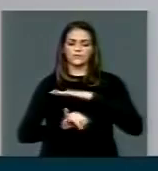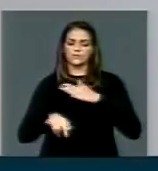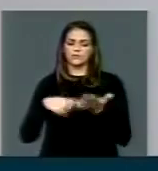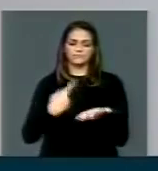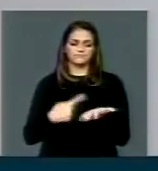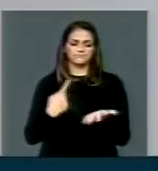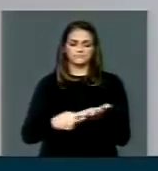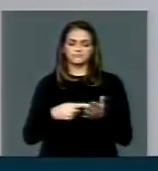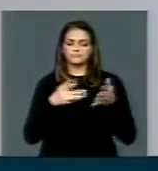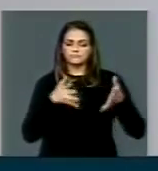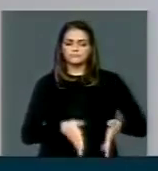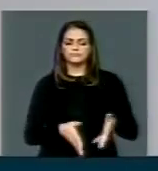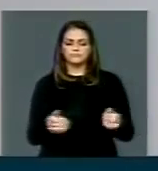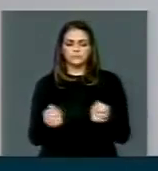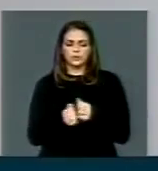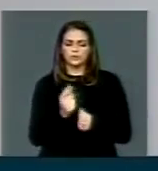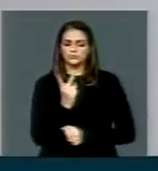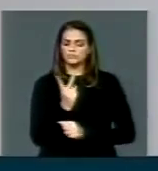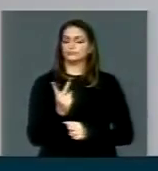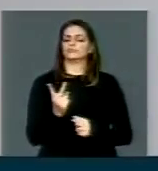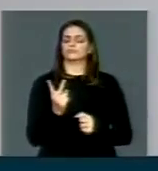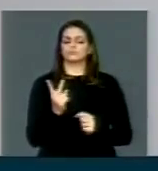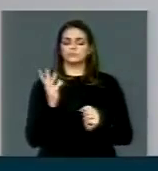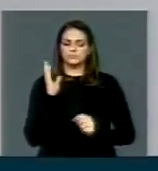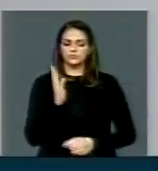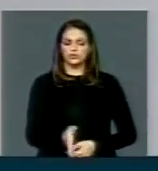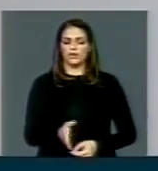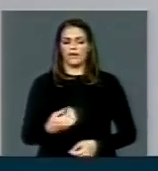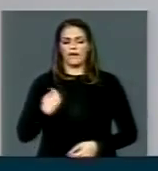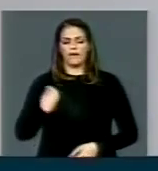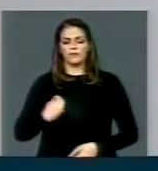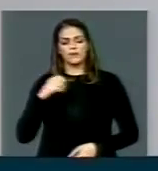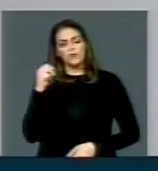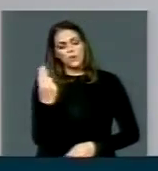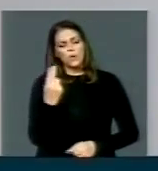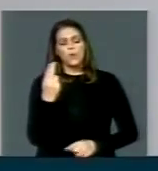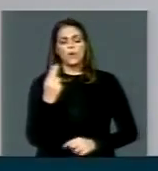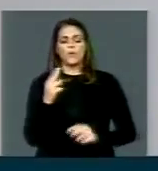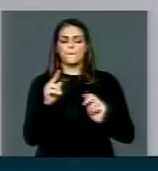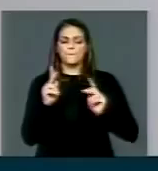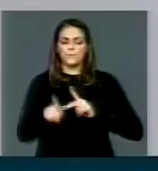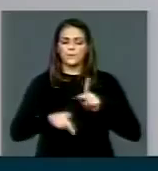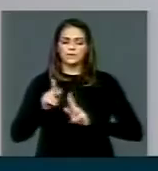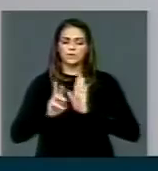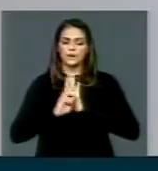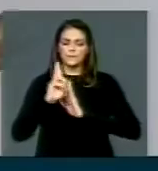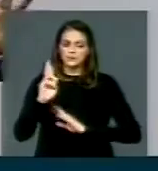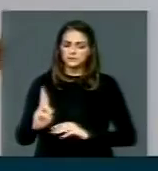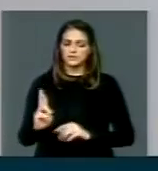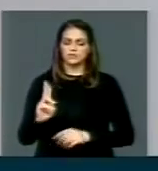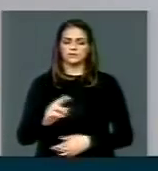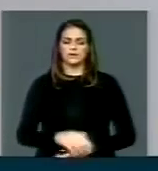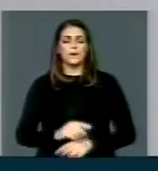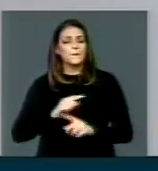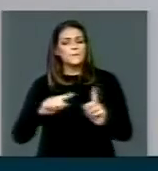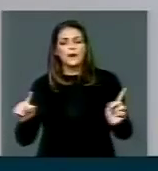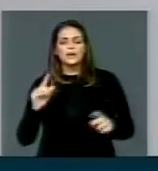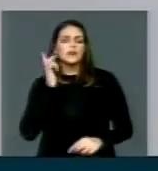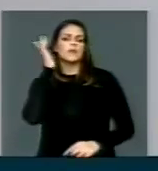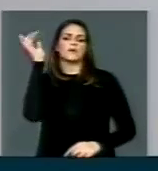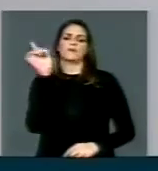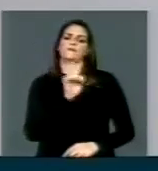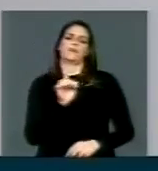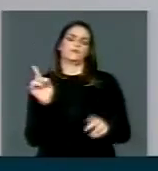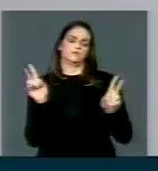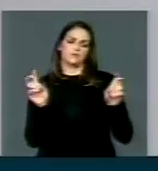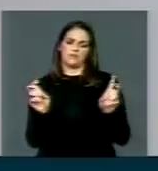combinada com participação popular, direta ou representativa. Mas não é um tema tão linear. Não